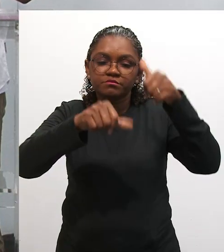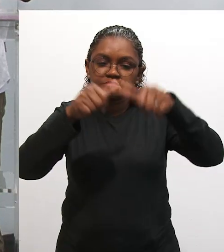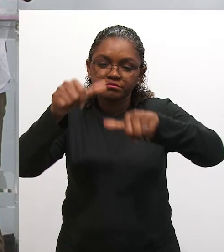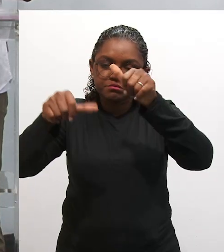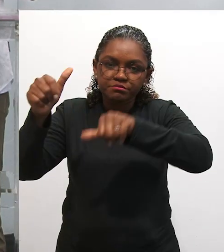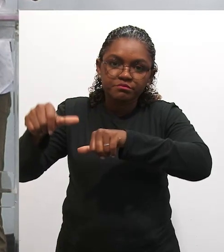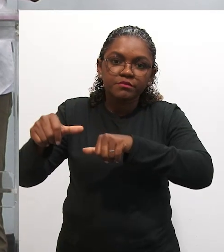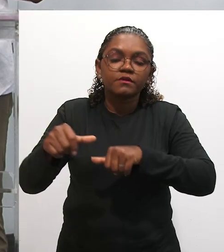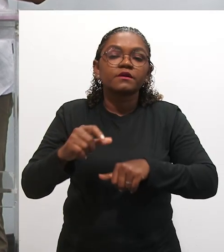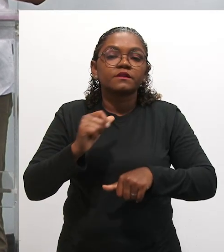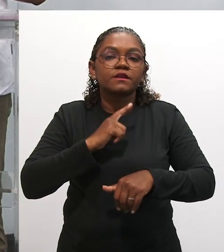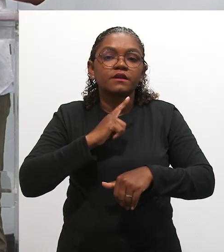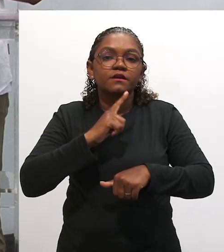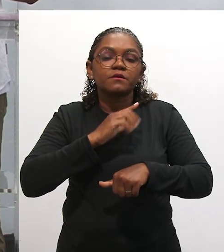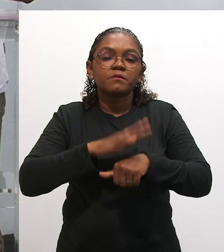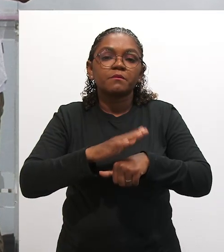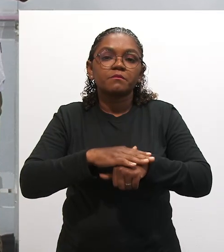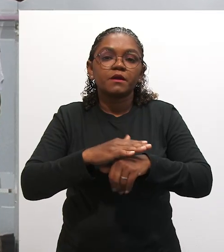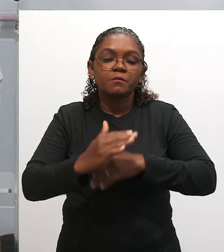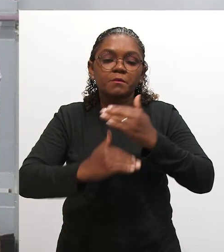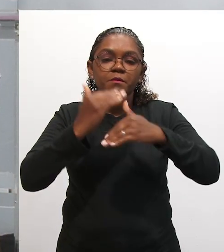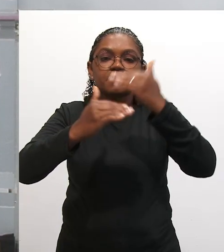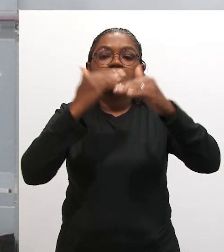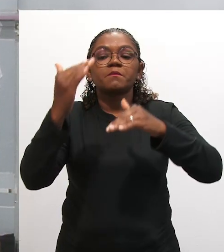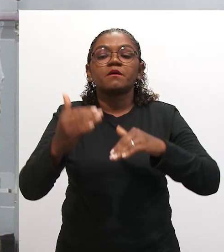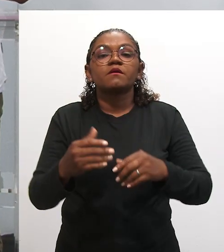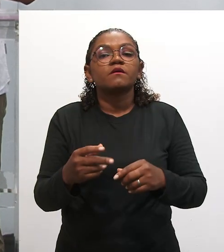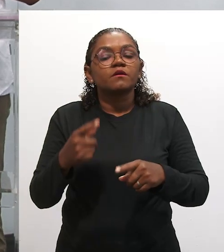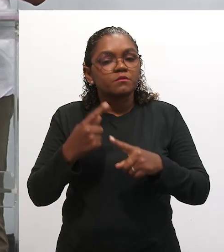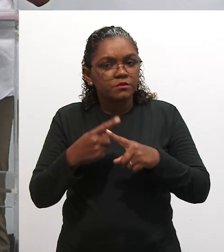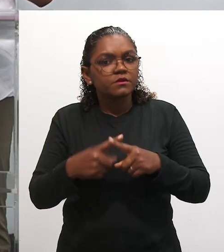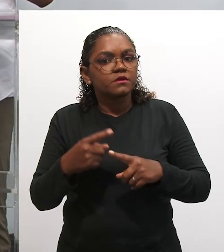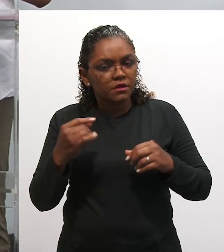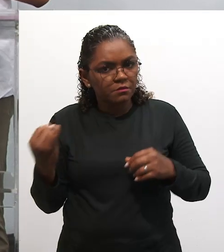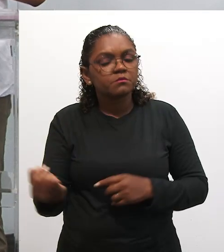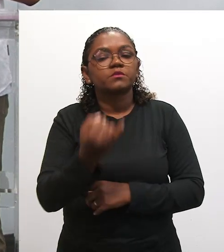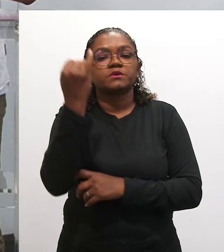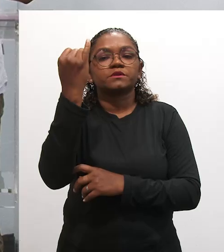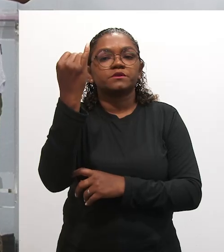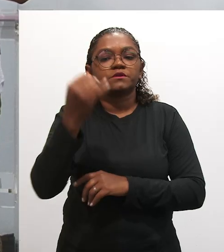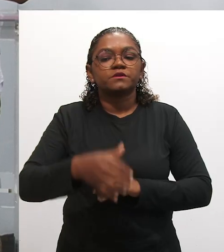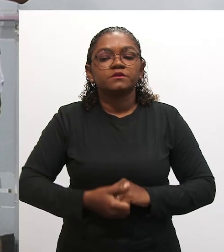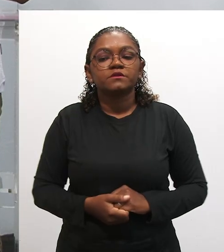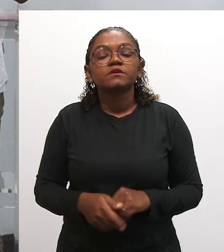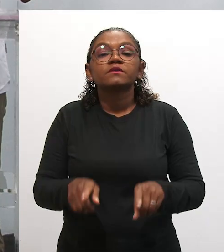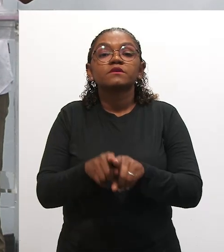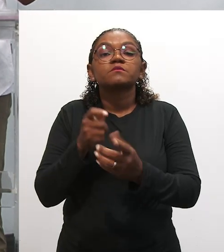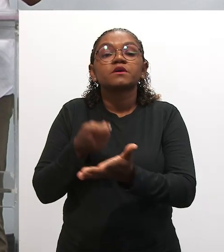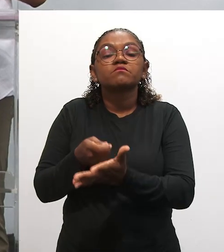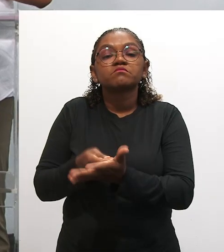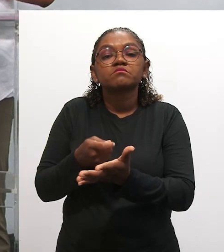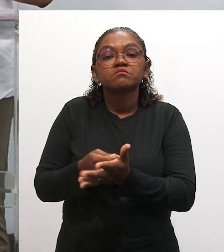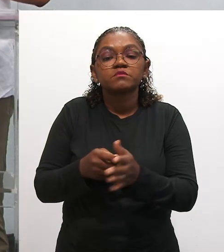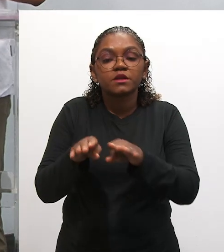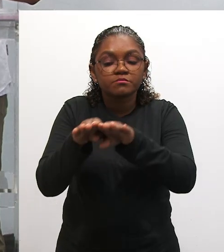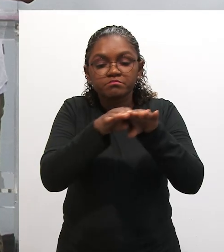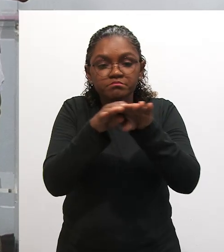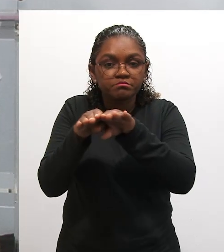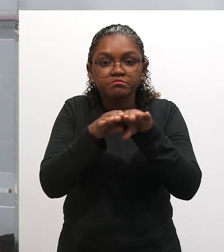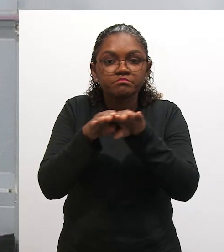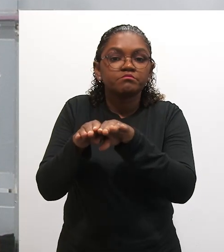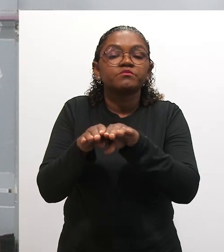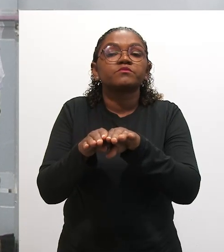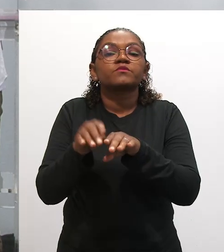análise de dados, estão desempenhando esse papel cada vez mais, que são papéis extremamente importantes, e exigindo ali um